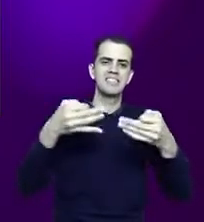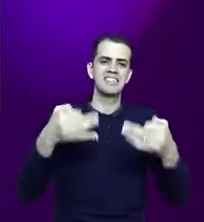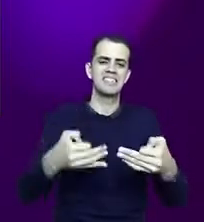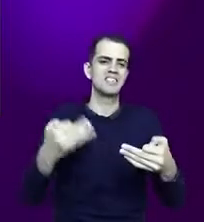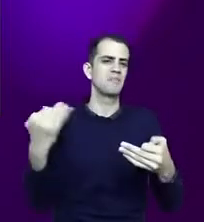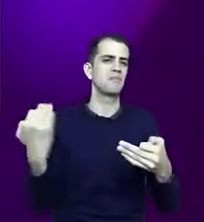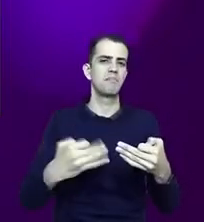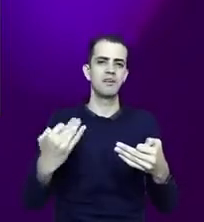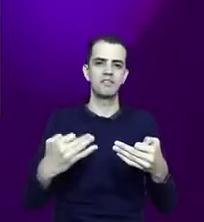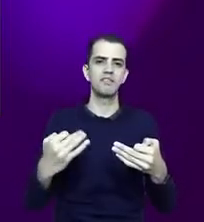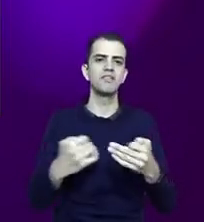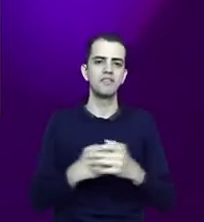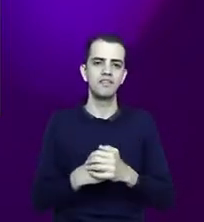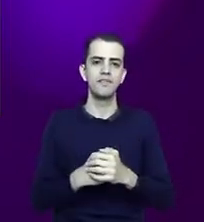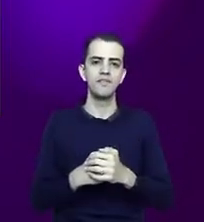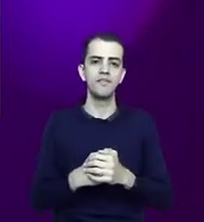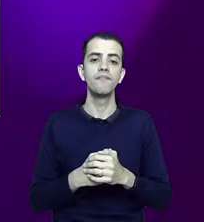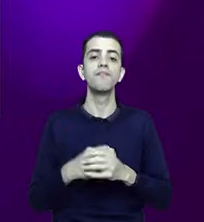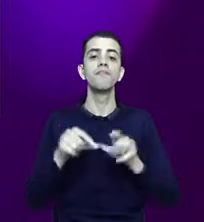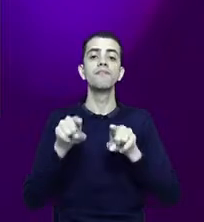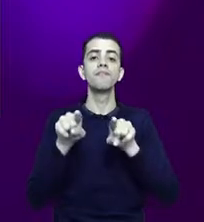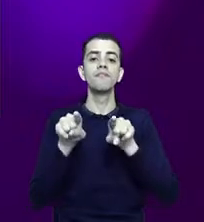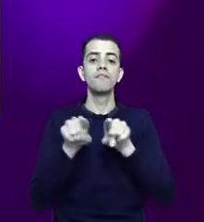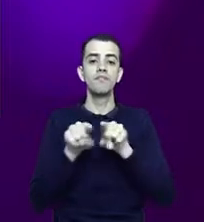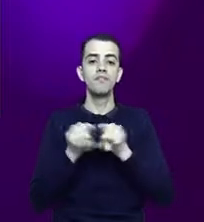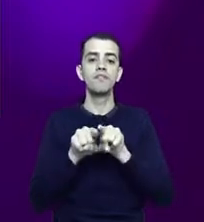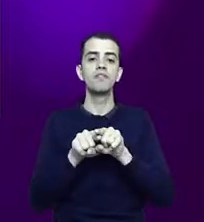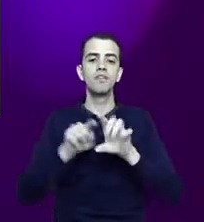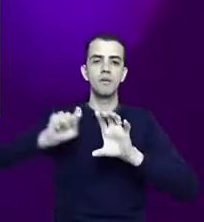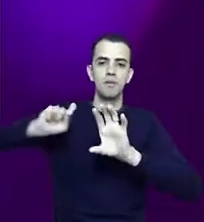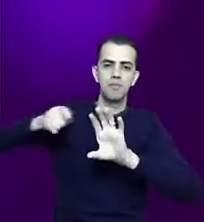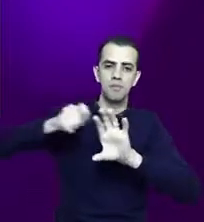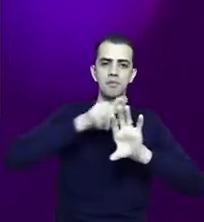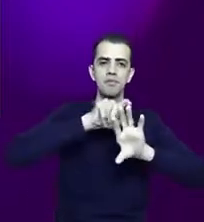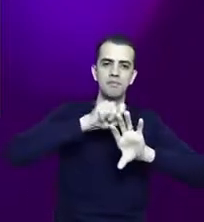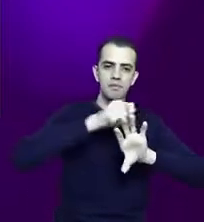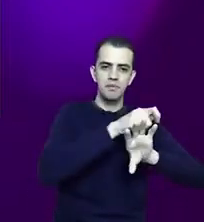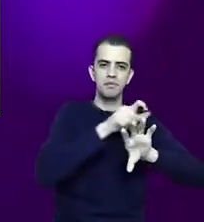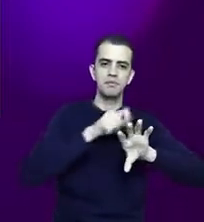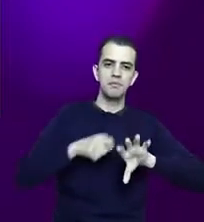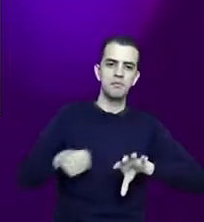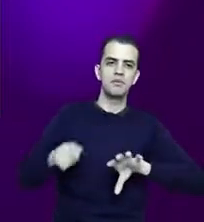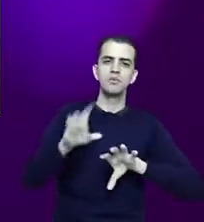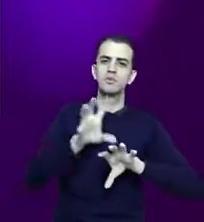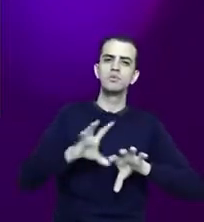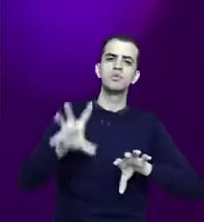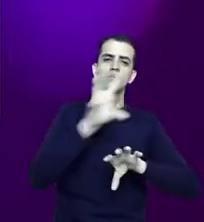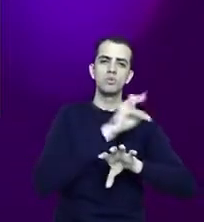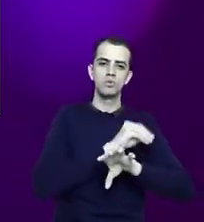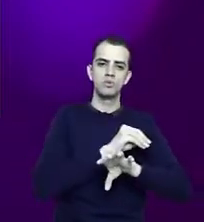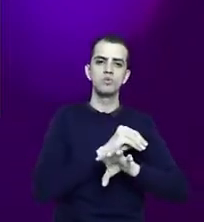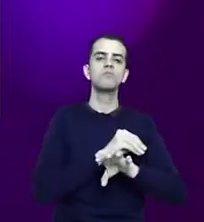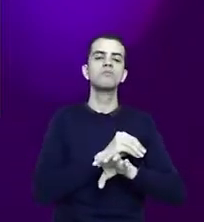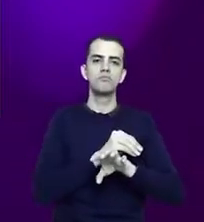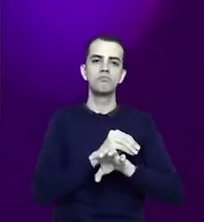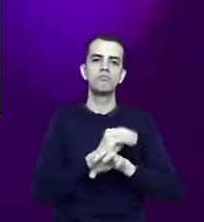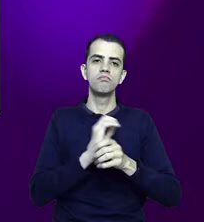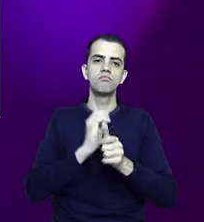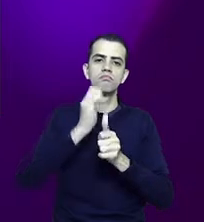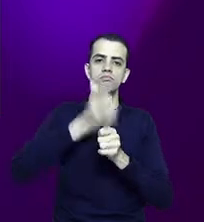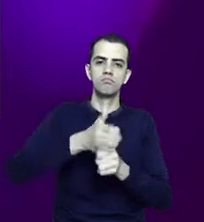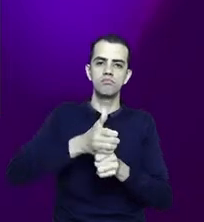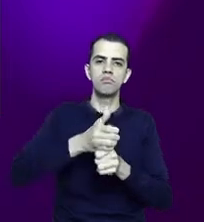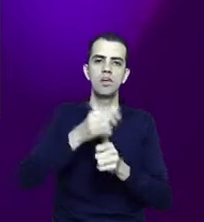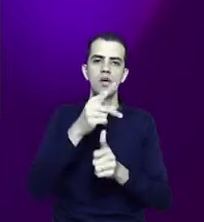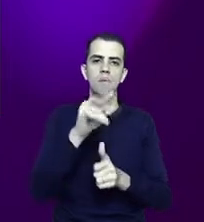perfeitamente adaptada no defeito, a colocação dos parafusos, tudo isso é previsto, a prótese em si, se